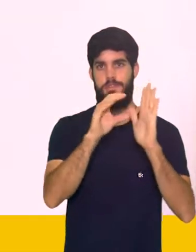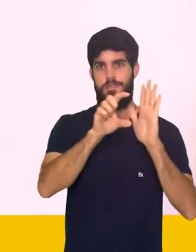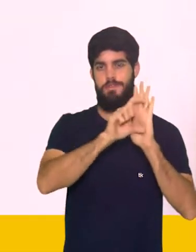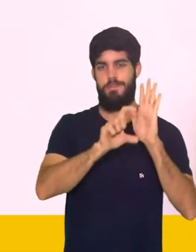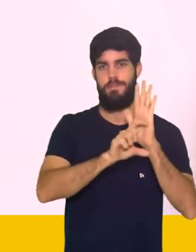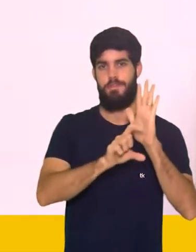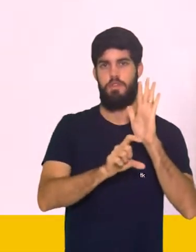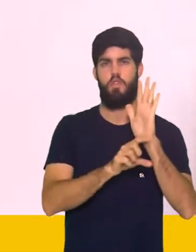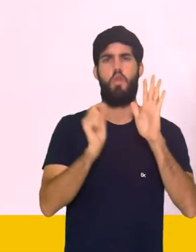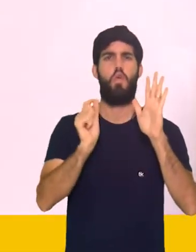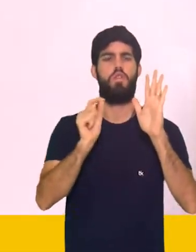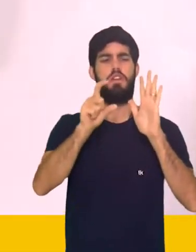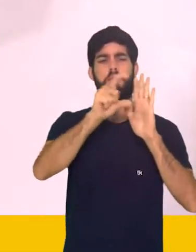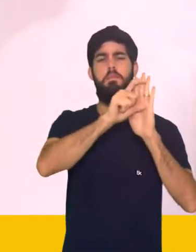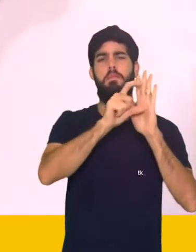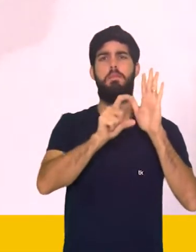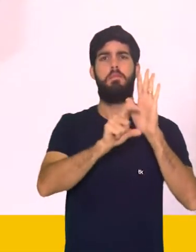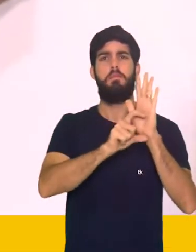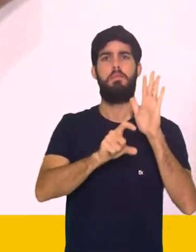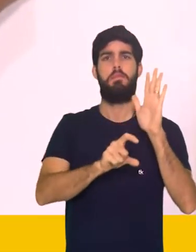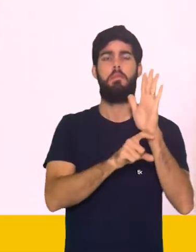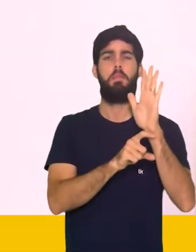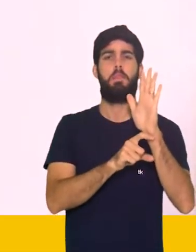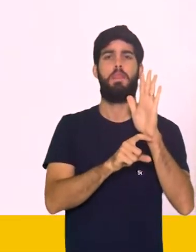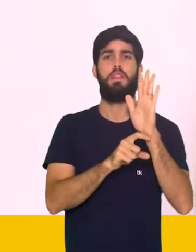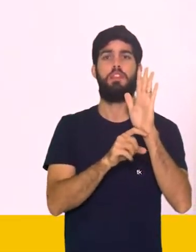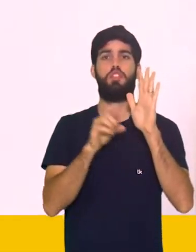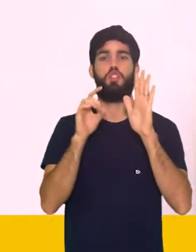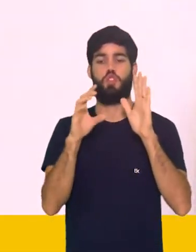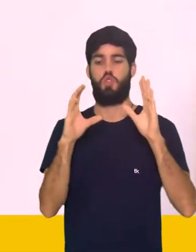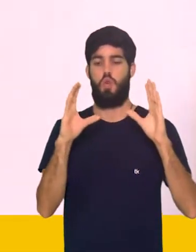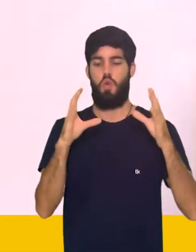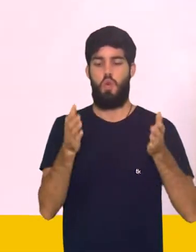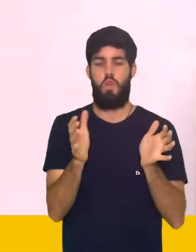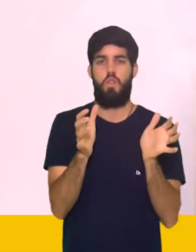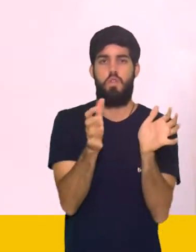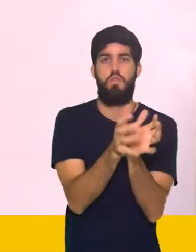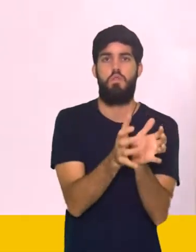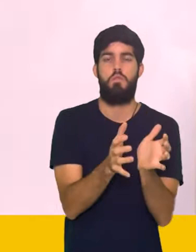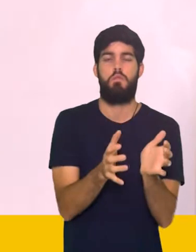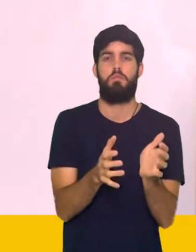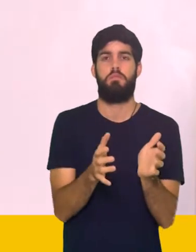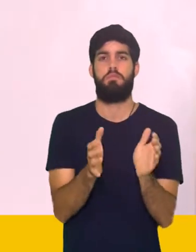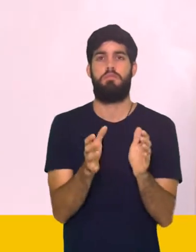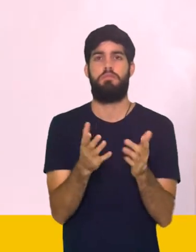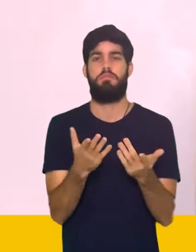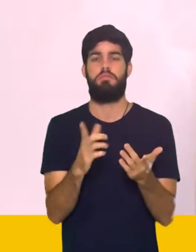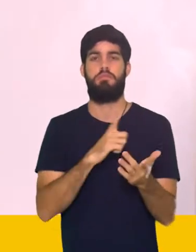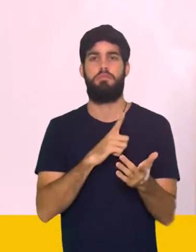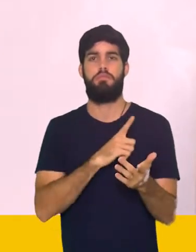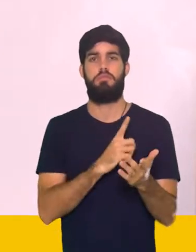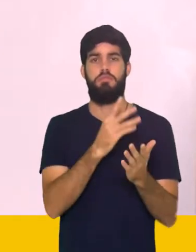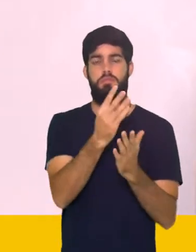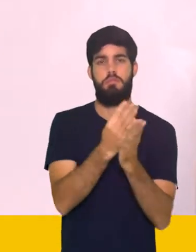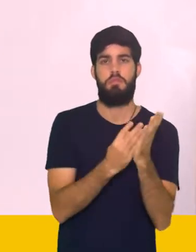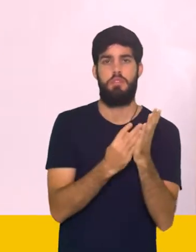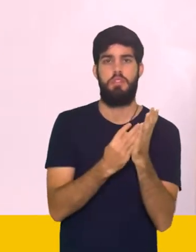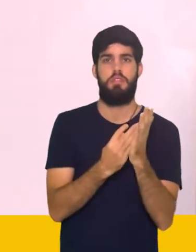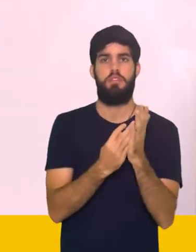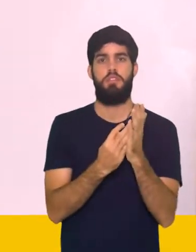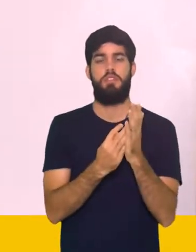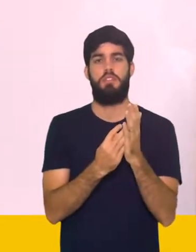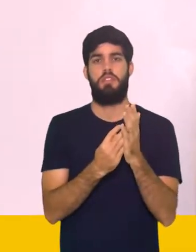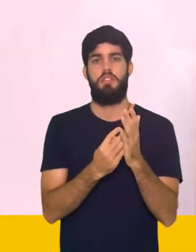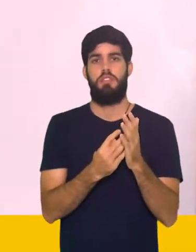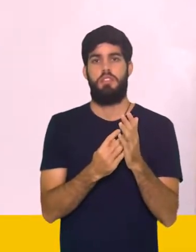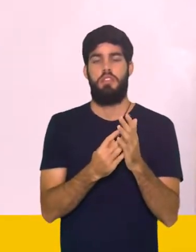Primeiro, o que são parágrafos? O que são parágrafos? São só os blocos, aqueles blocos que compõem o texto e a gente